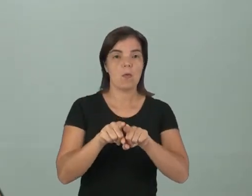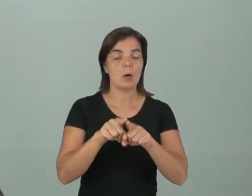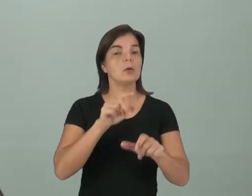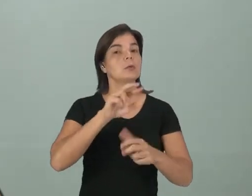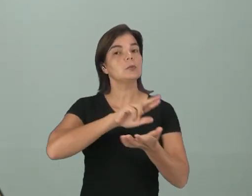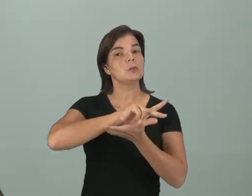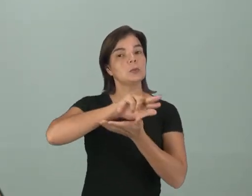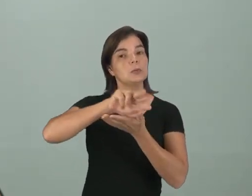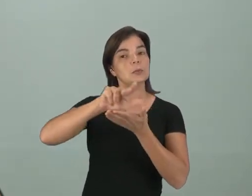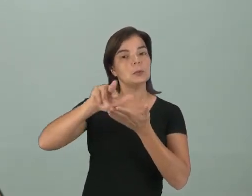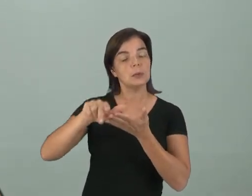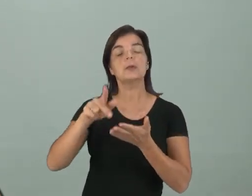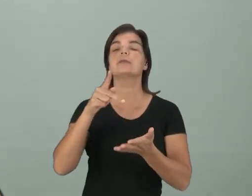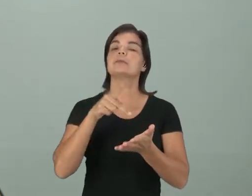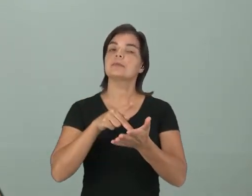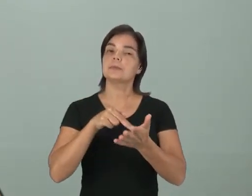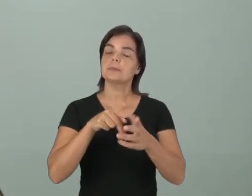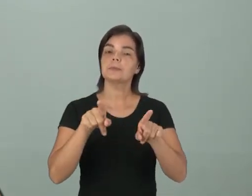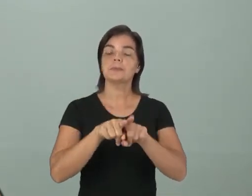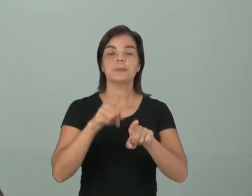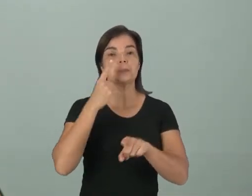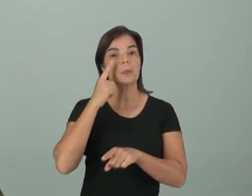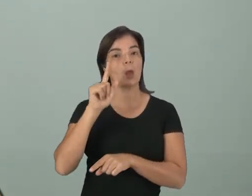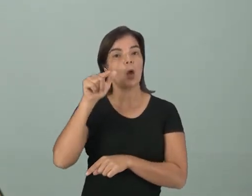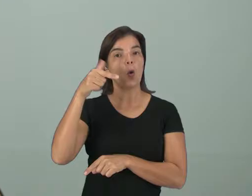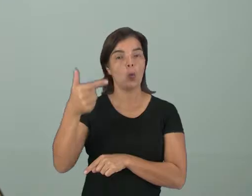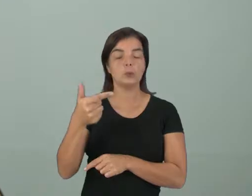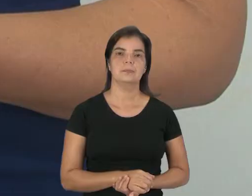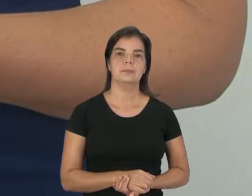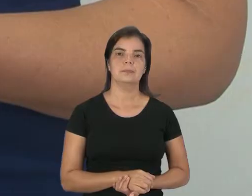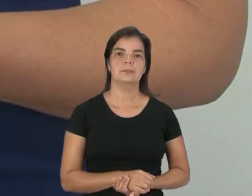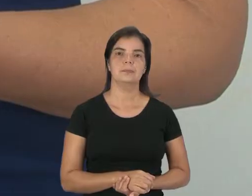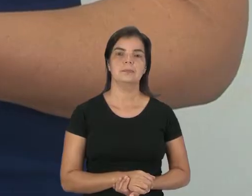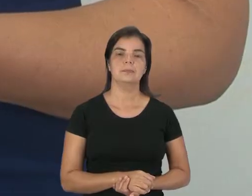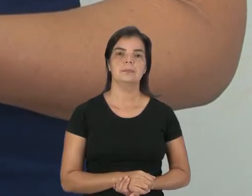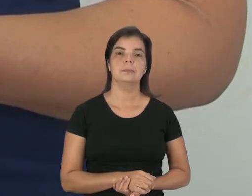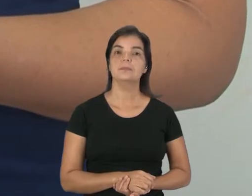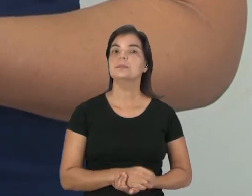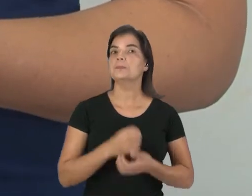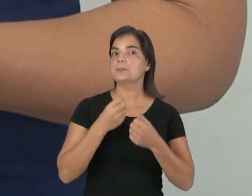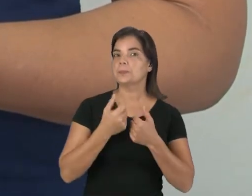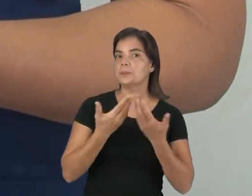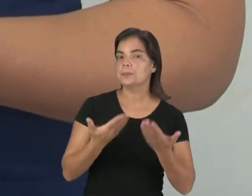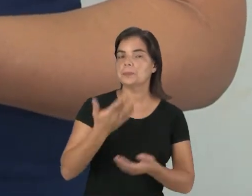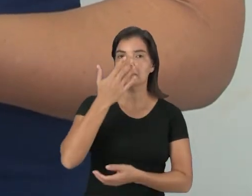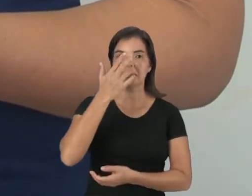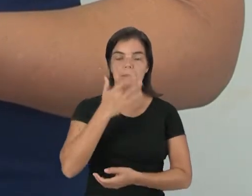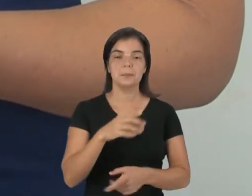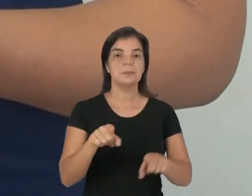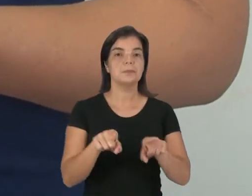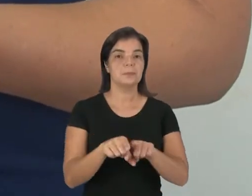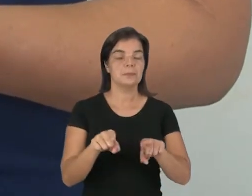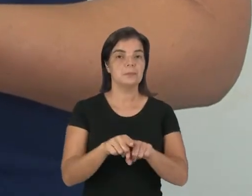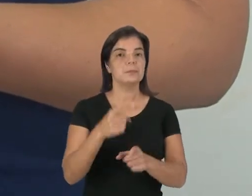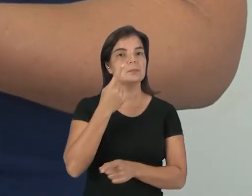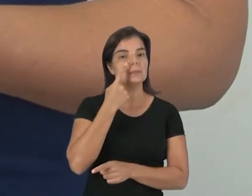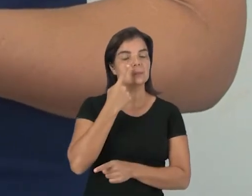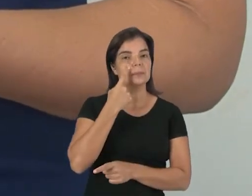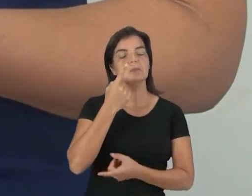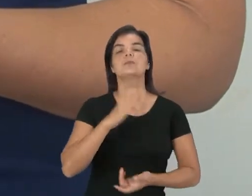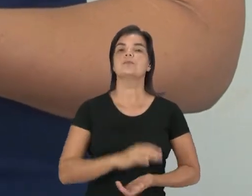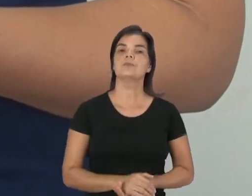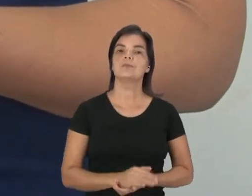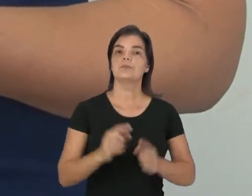sendo variadas, isso mesmo. Vamos pegar novamente esse exemplo. Muito bem, crianças, como vocês estão